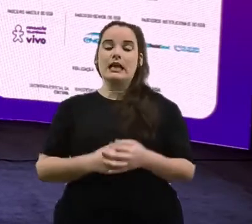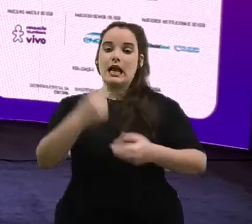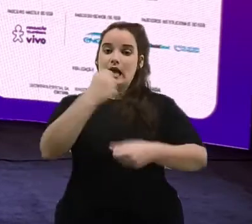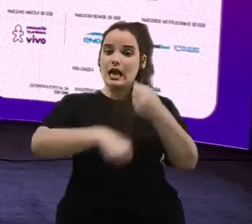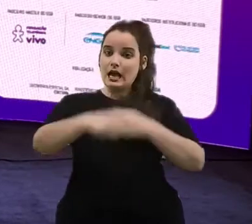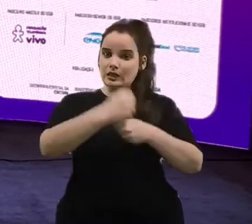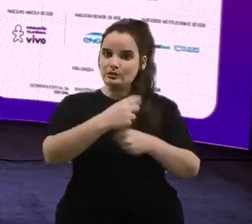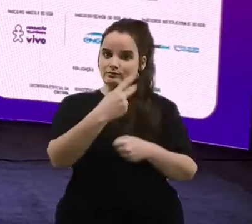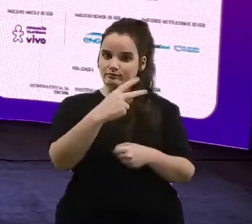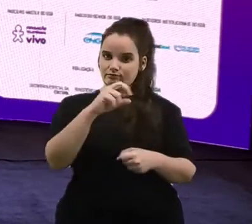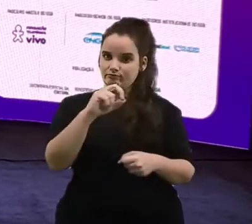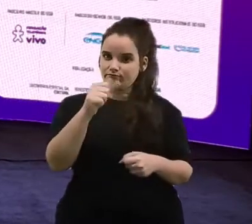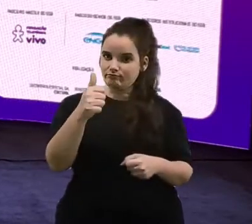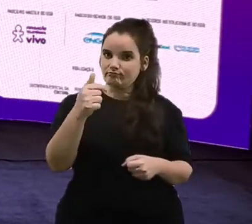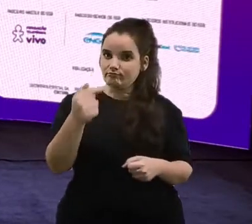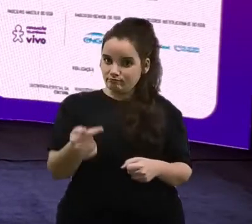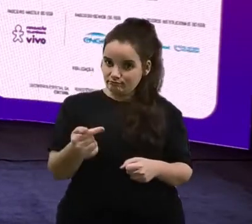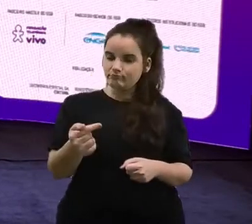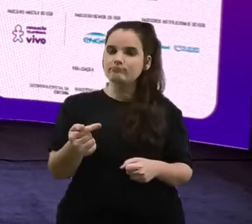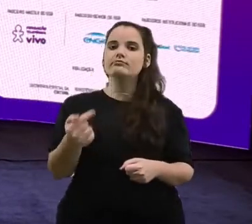de diretor de tecnologia da Uper.